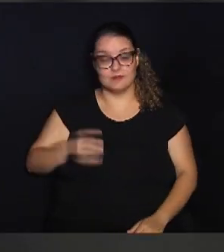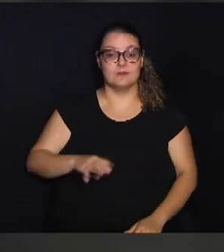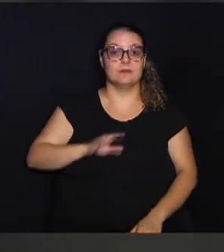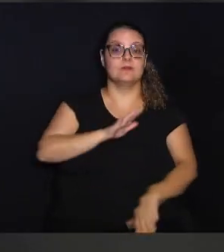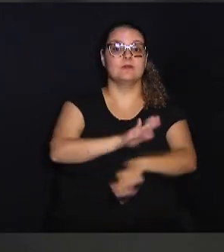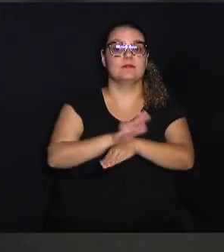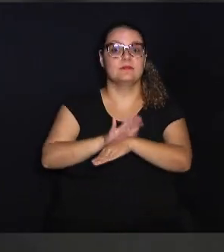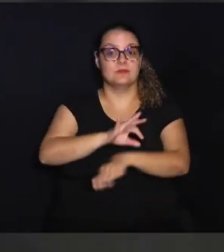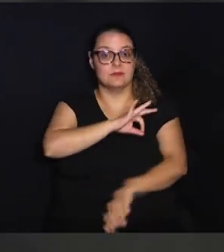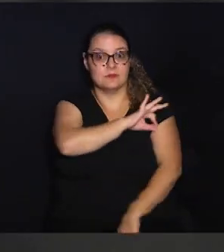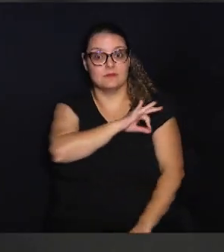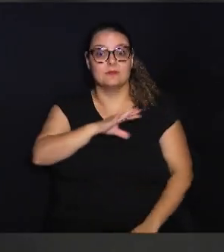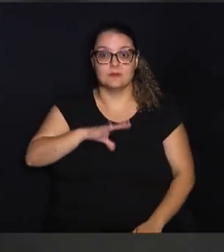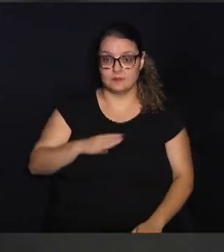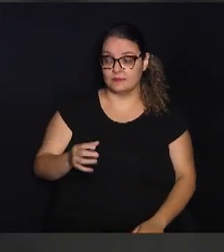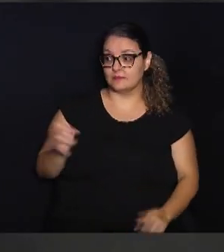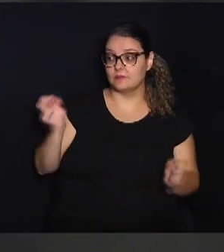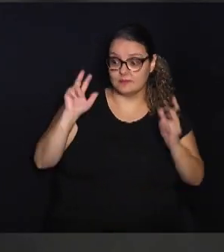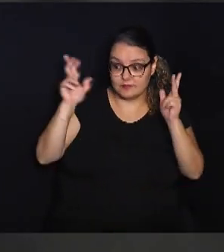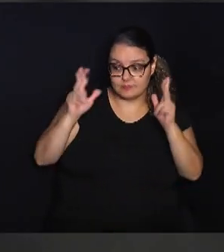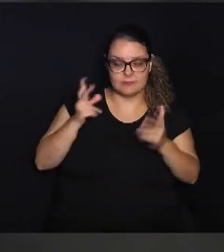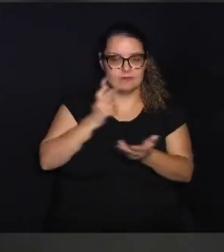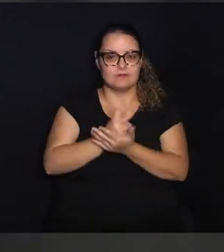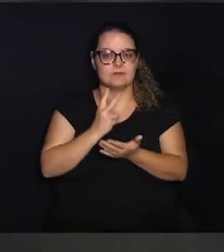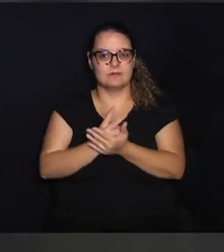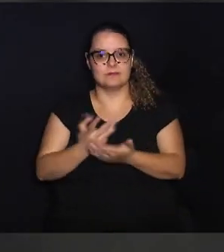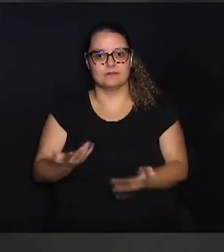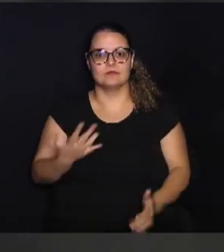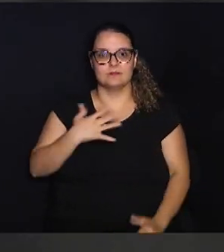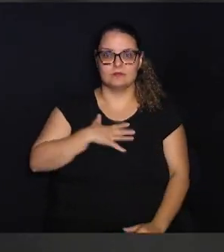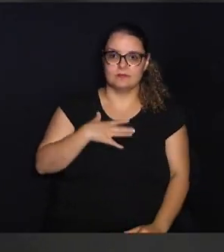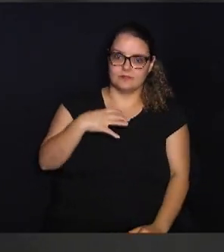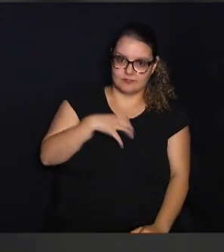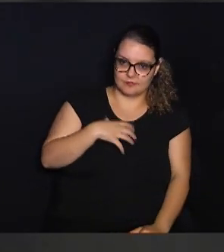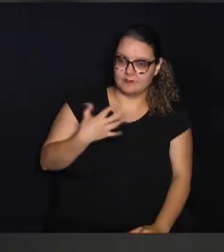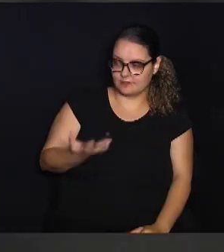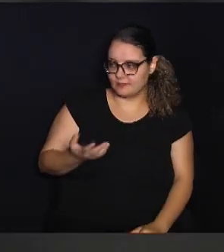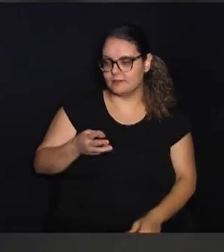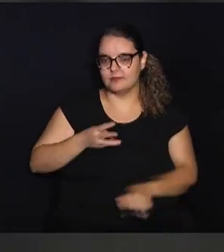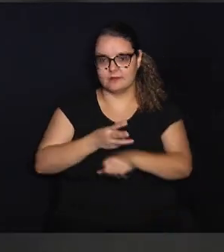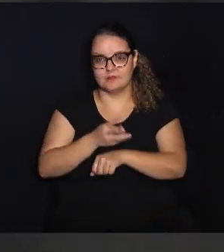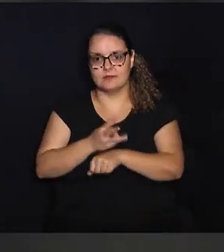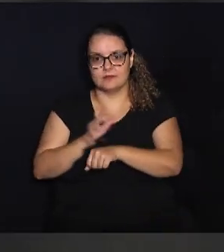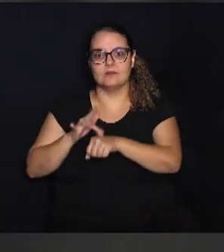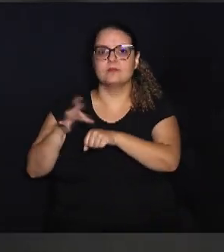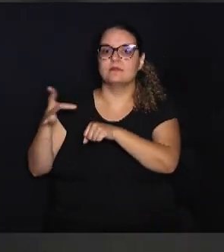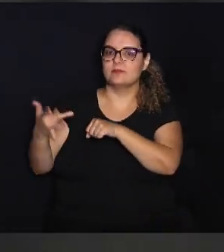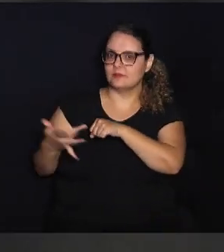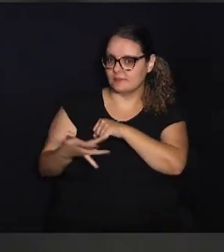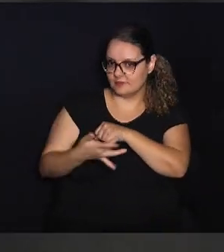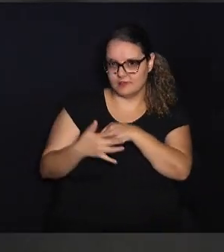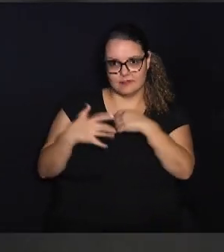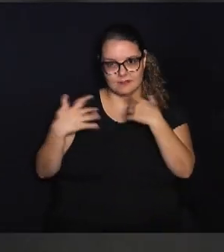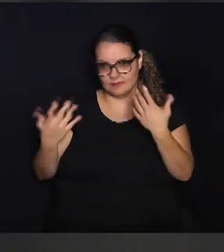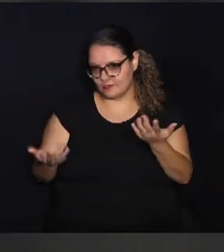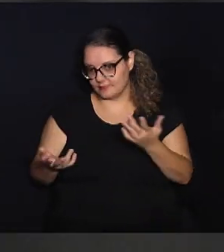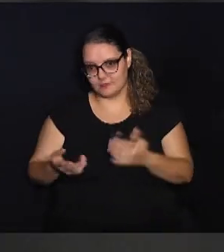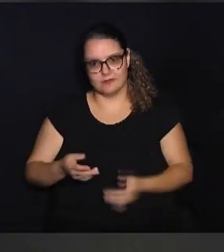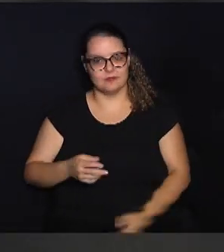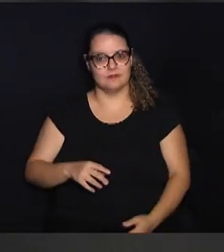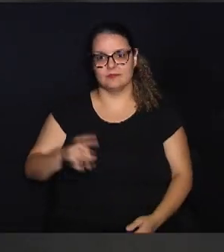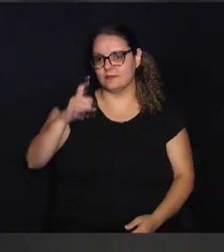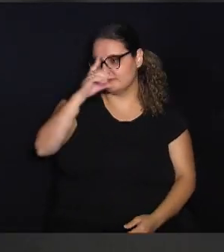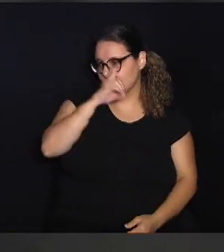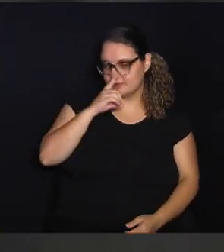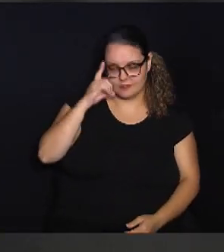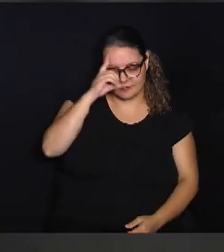de ajudar a cidade. Então, você está ligado o tempo todo. E pelo meu jeito de ter lá o WhatsApp nas redes sociais, eu estou lá domingo a